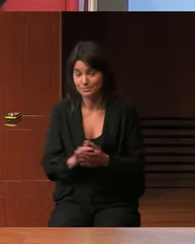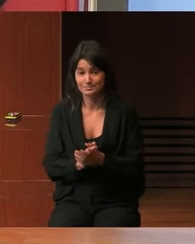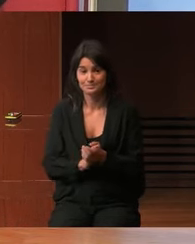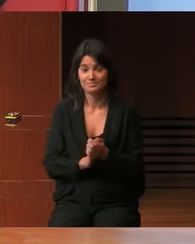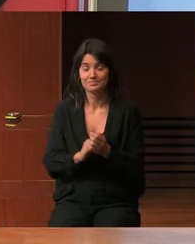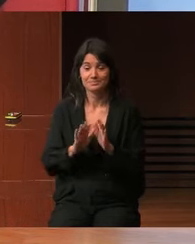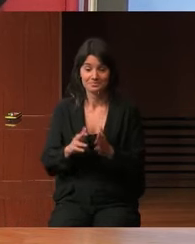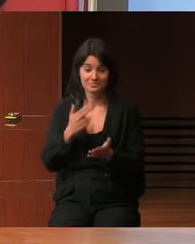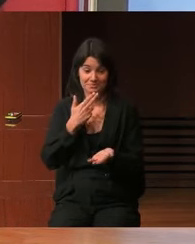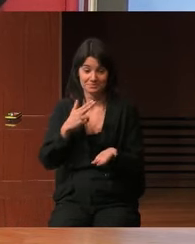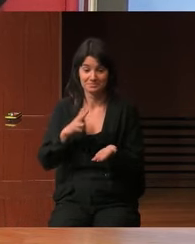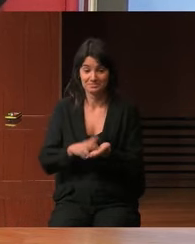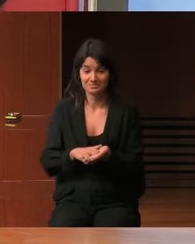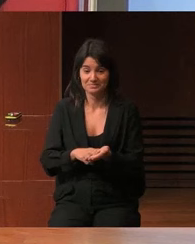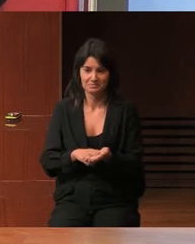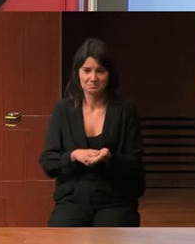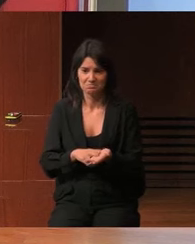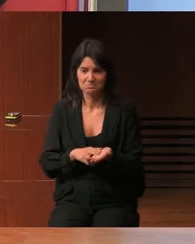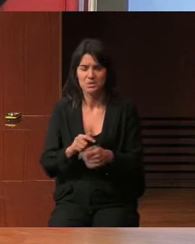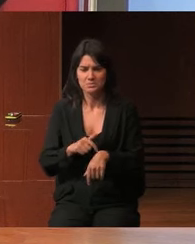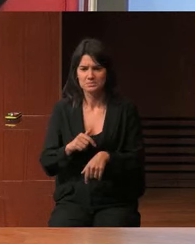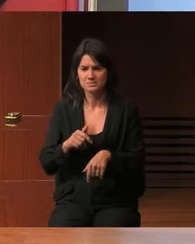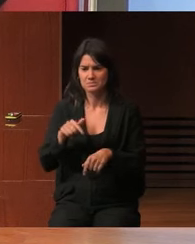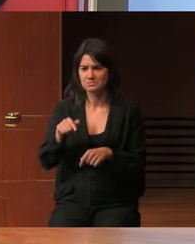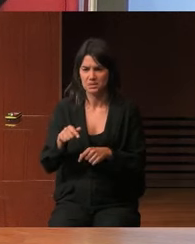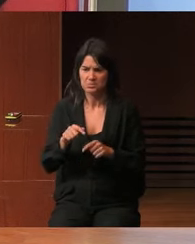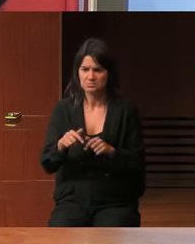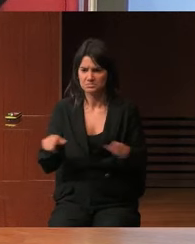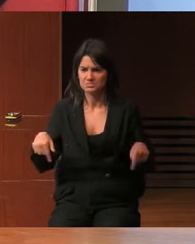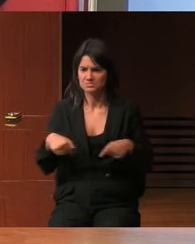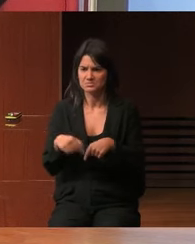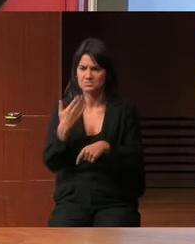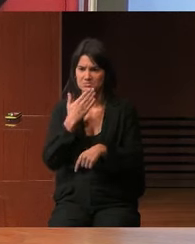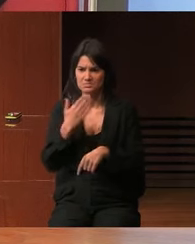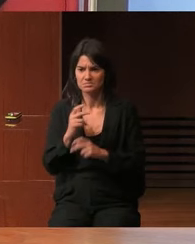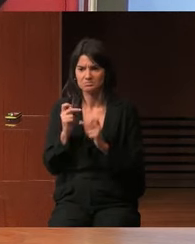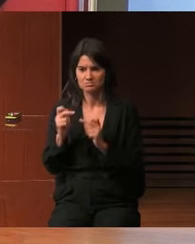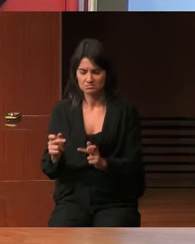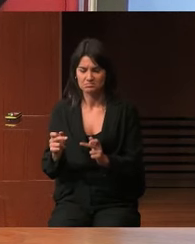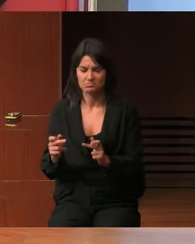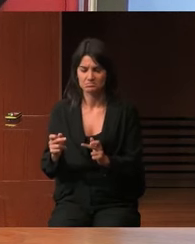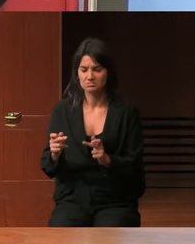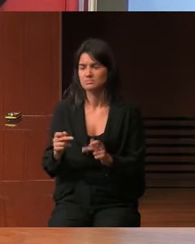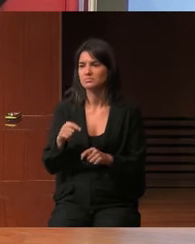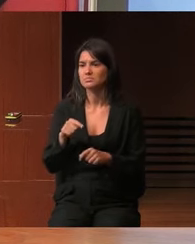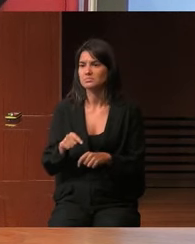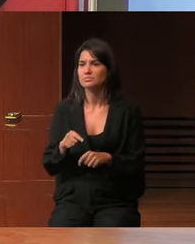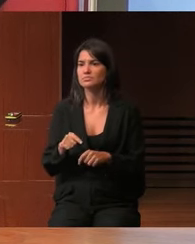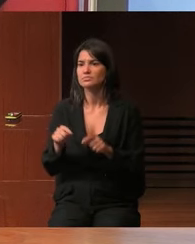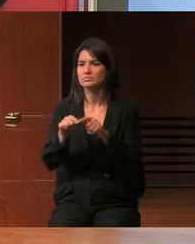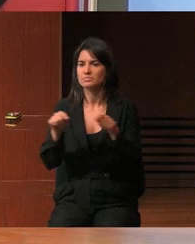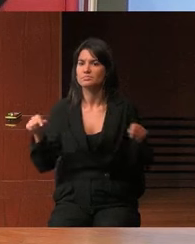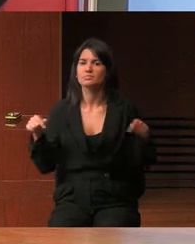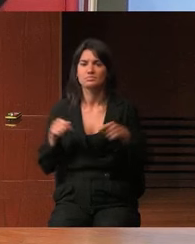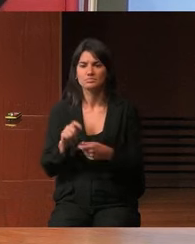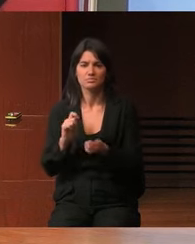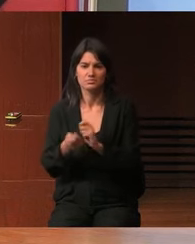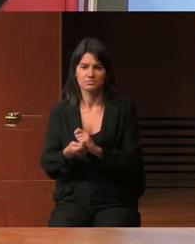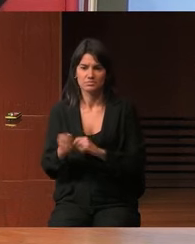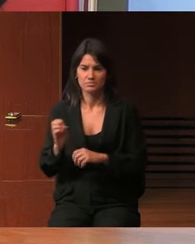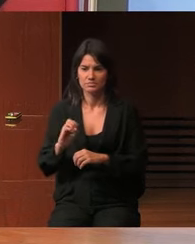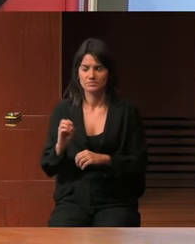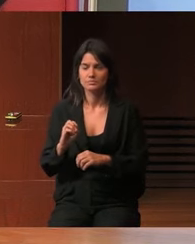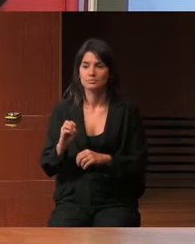Mas, de facto, o espaço da sala de aula permanecia inamovível. Era um espaço que não tinha sido alterado, não